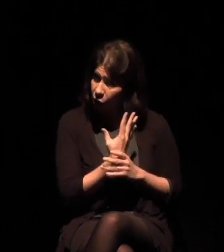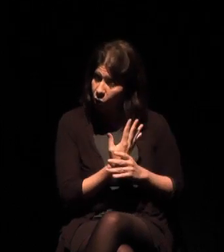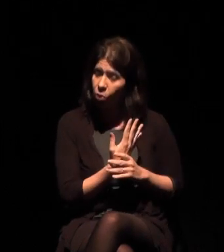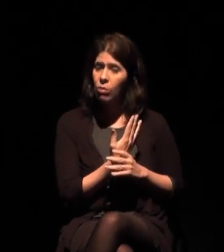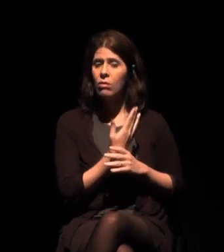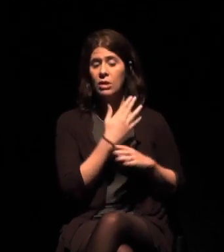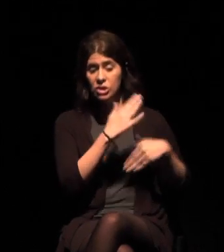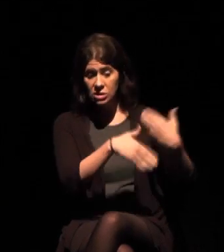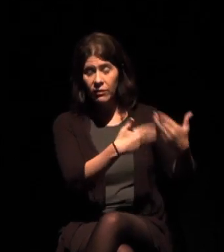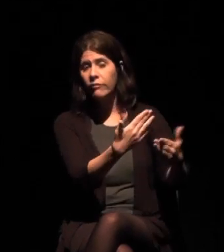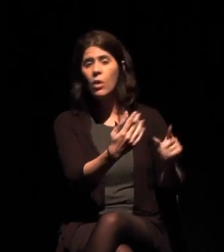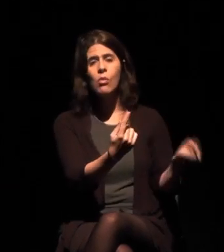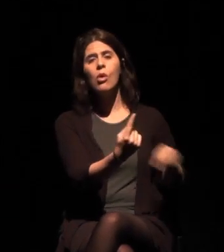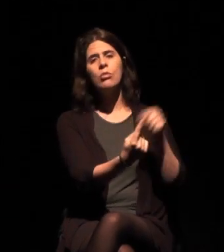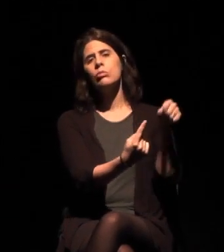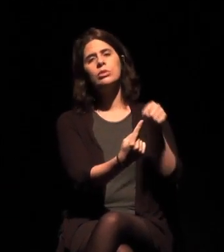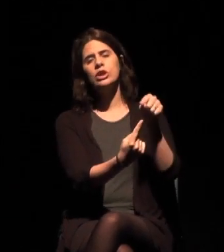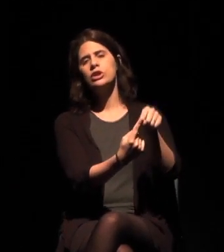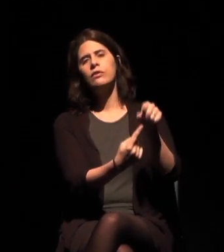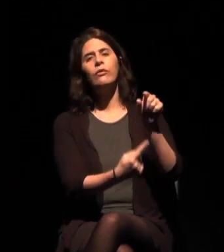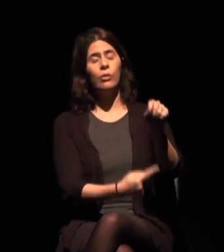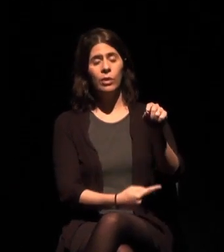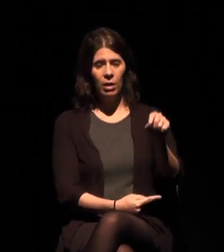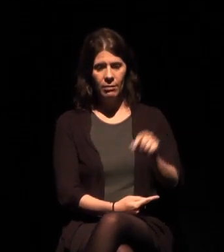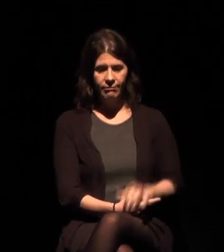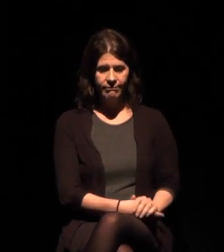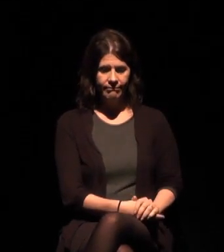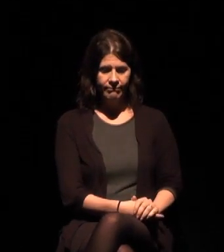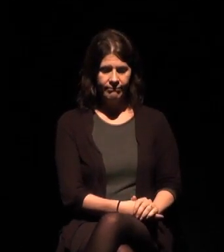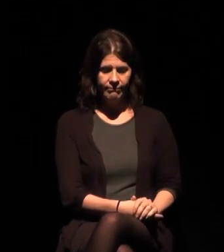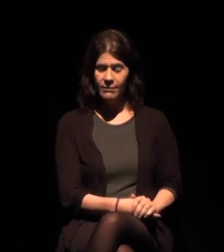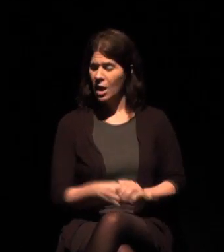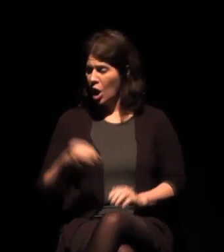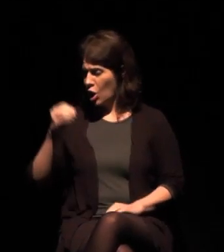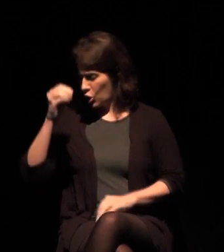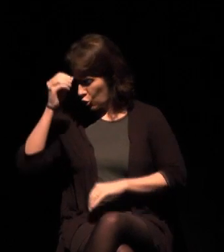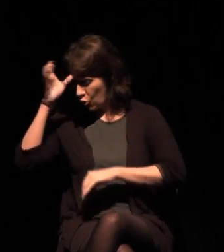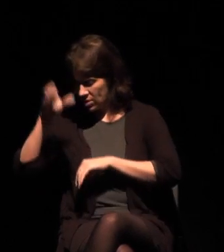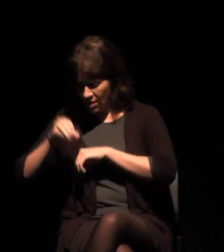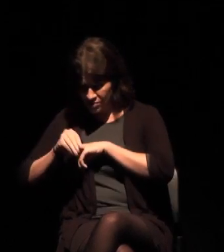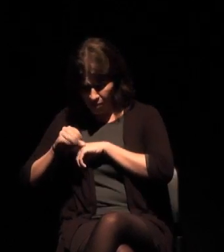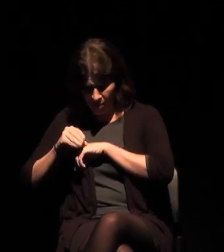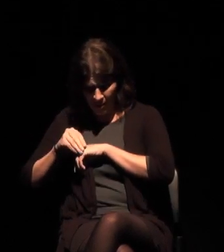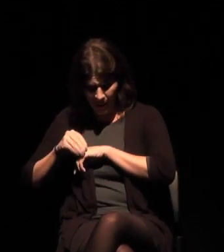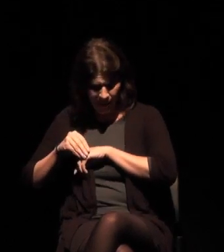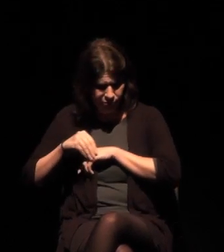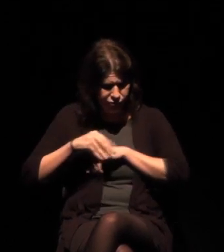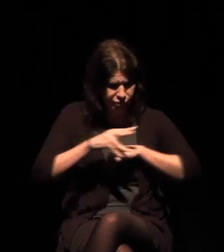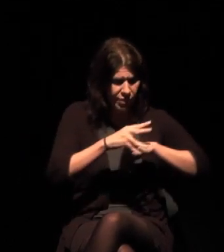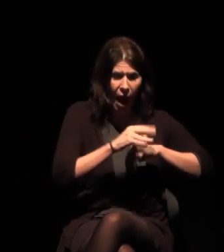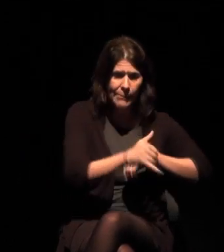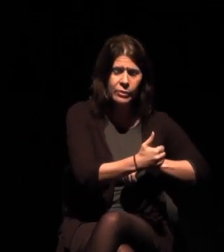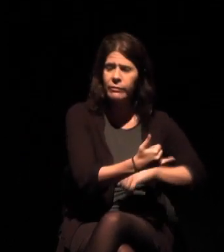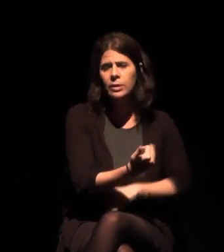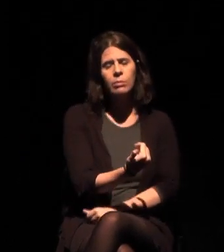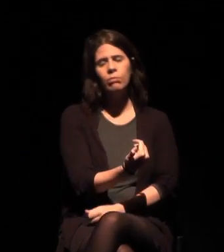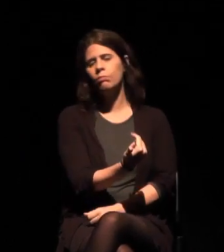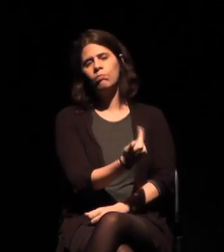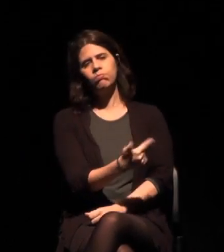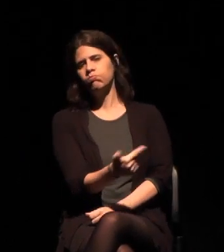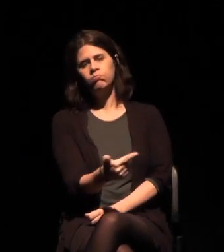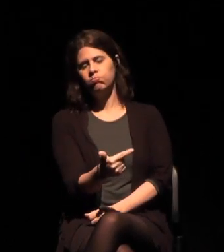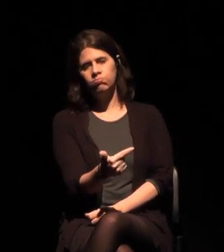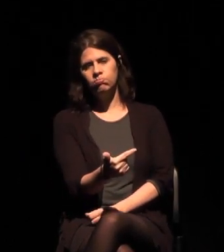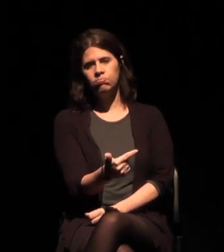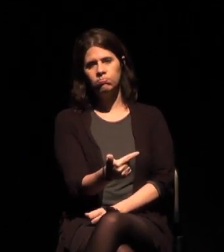fazendo os melhoramentos o uso do conhecimento que está introduzido como em todo lado um